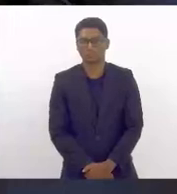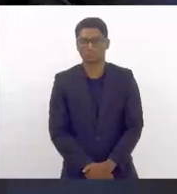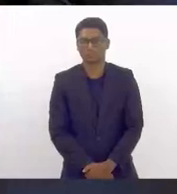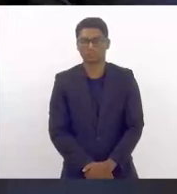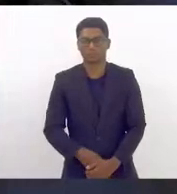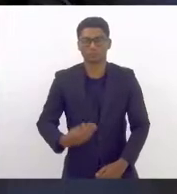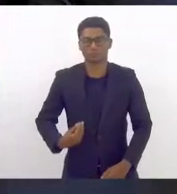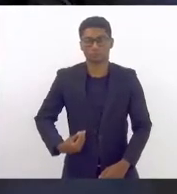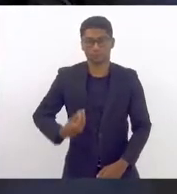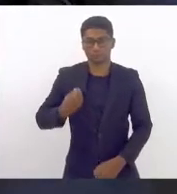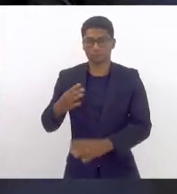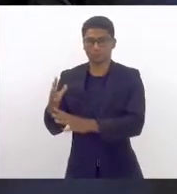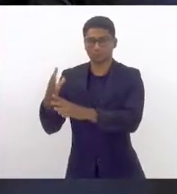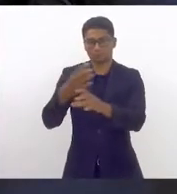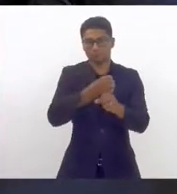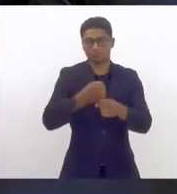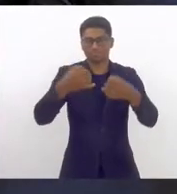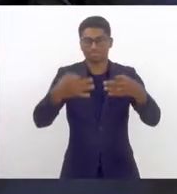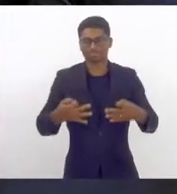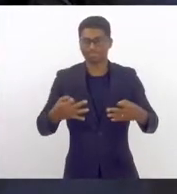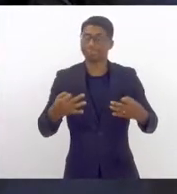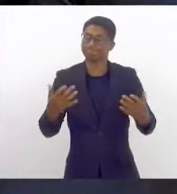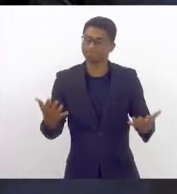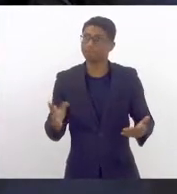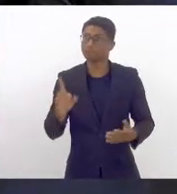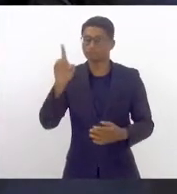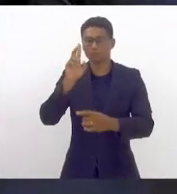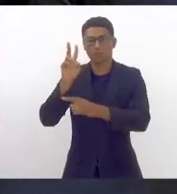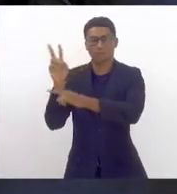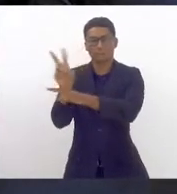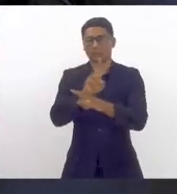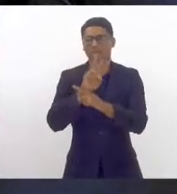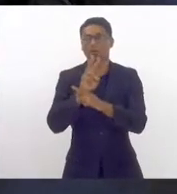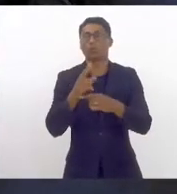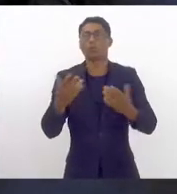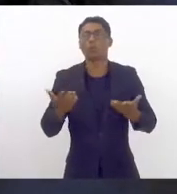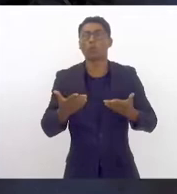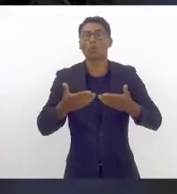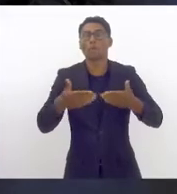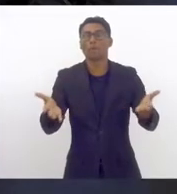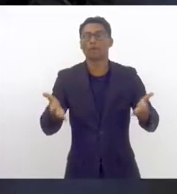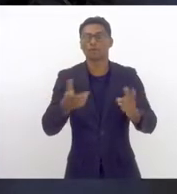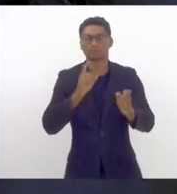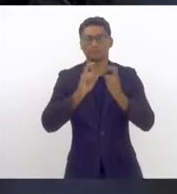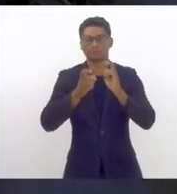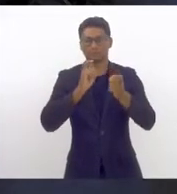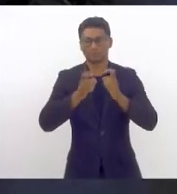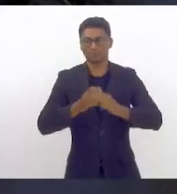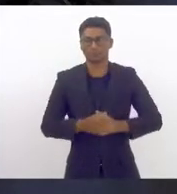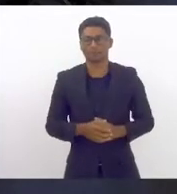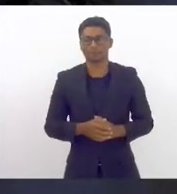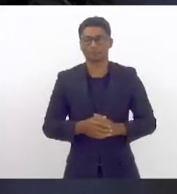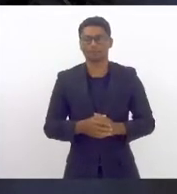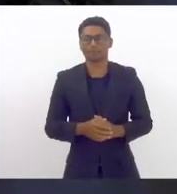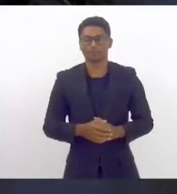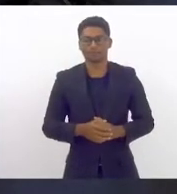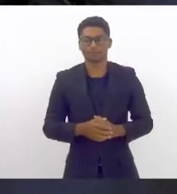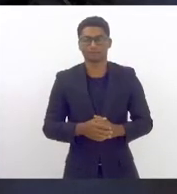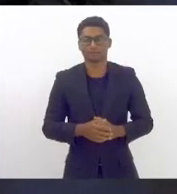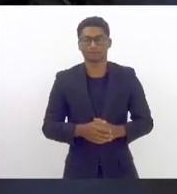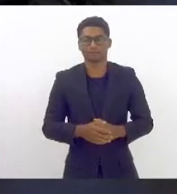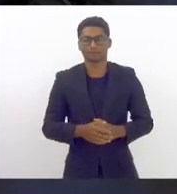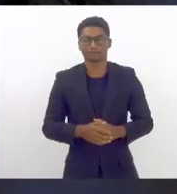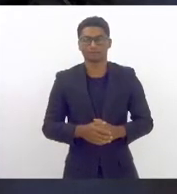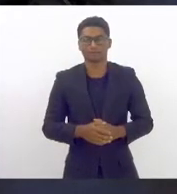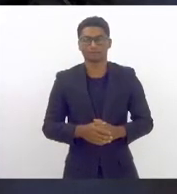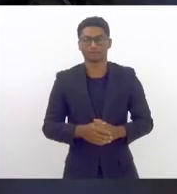havendo número legal e sobre a proteção de Deus iniciamos os nossos trabalhos está aberta a sessão